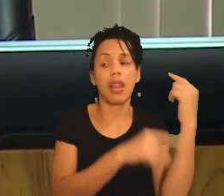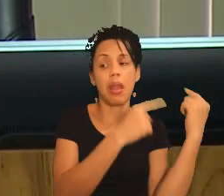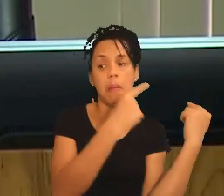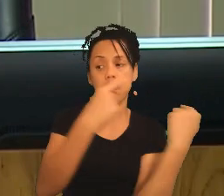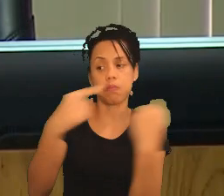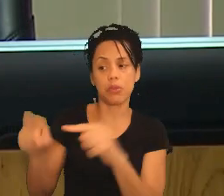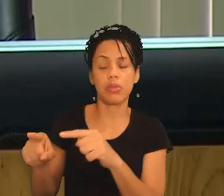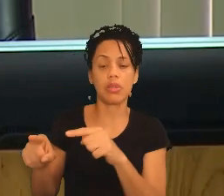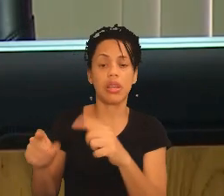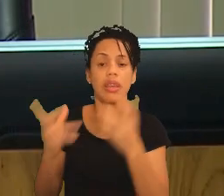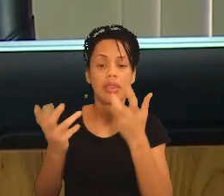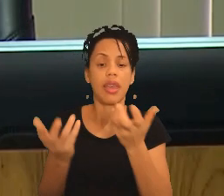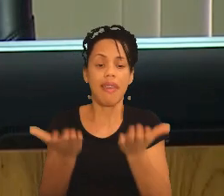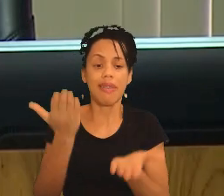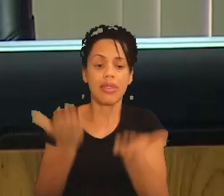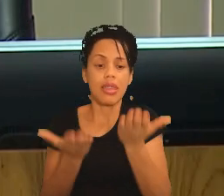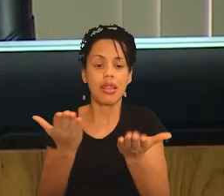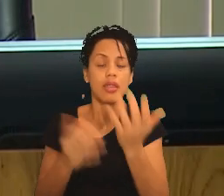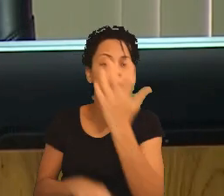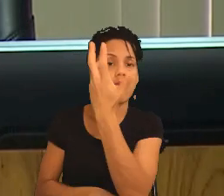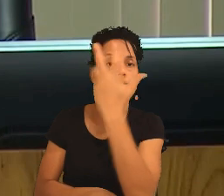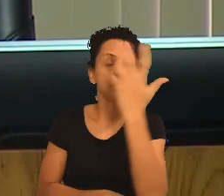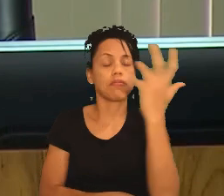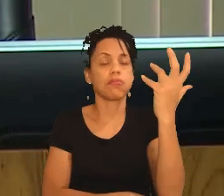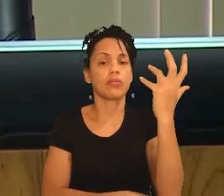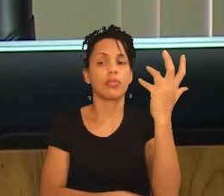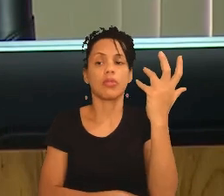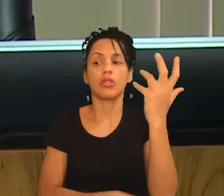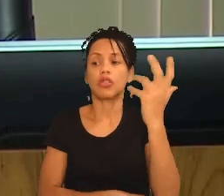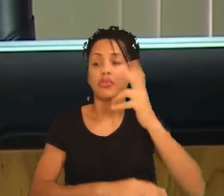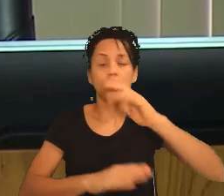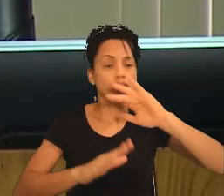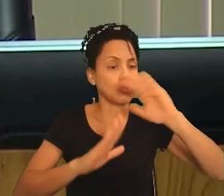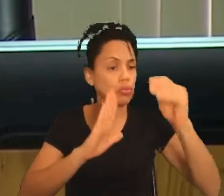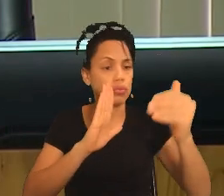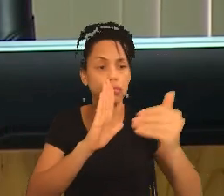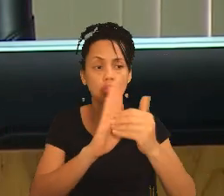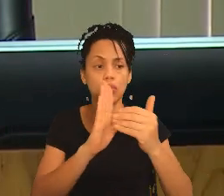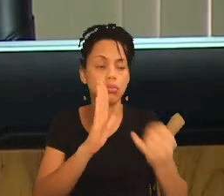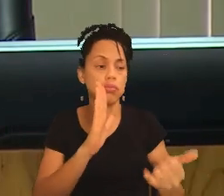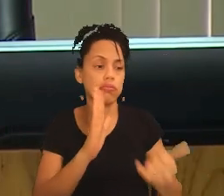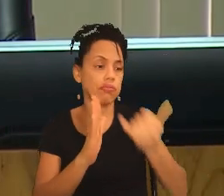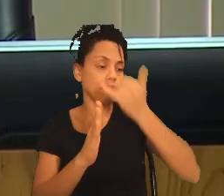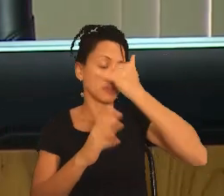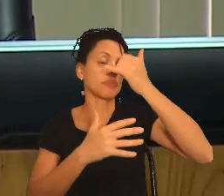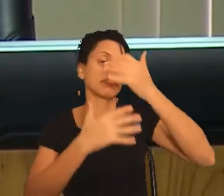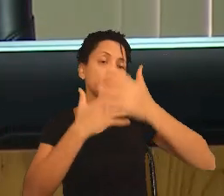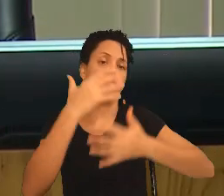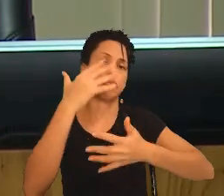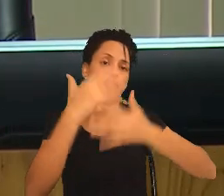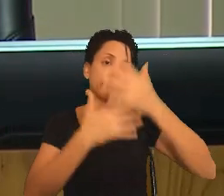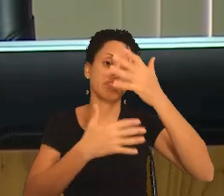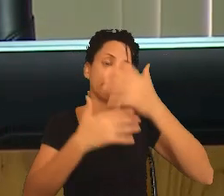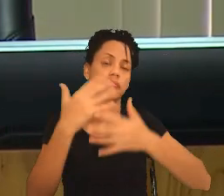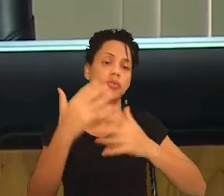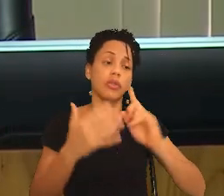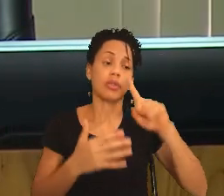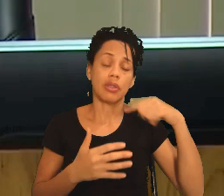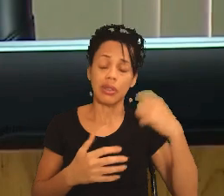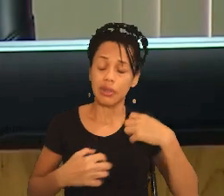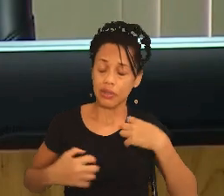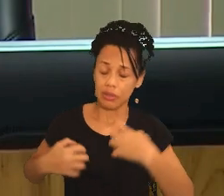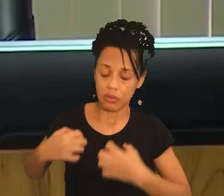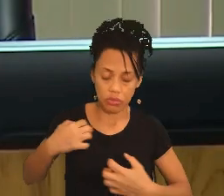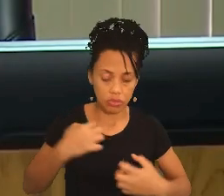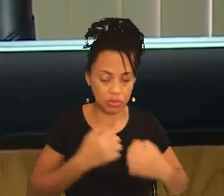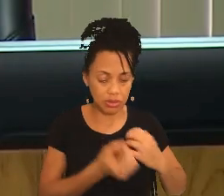ela não cobra quem destrói, ela não faz distinção. Quando ela vem para poder equilibrar as